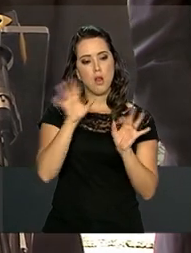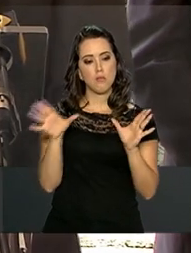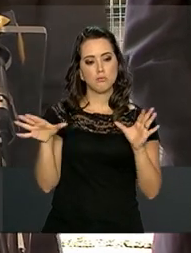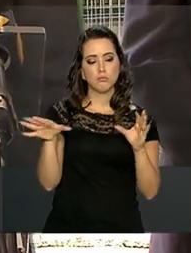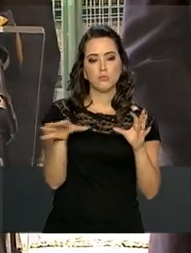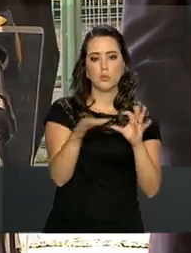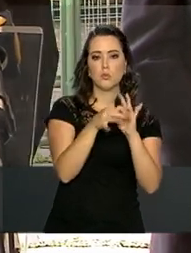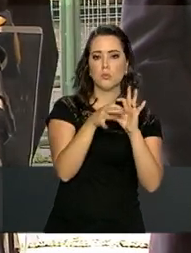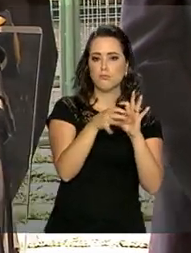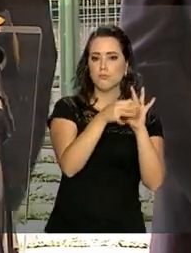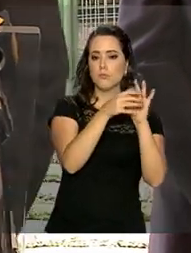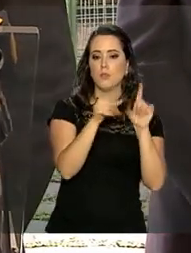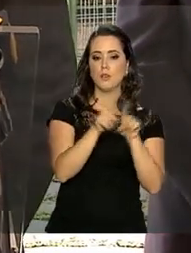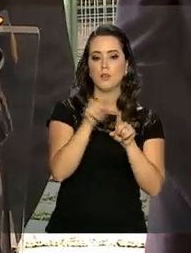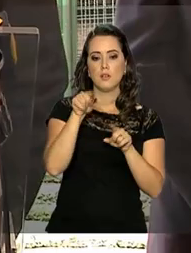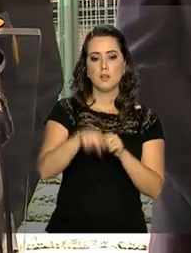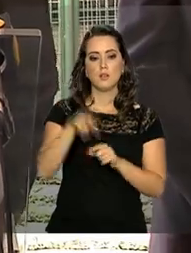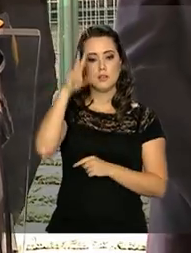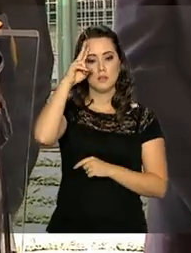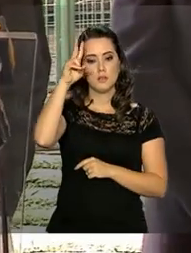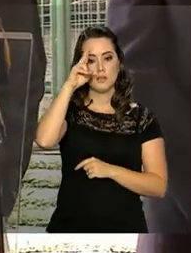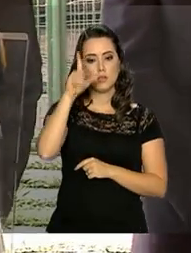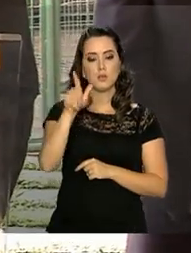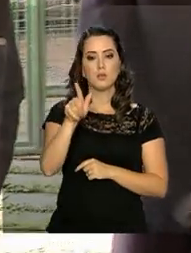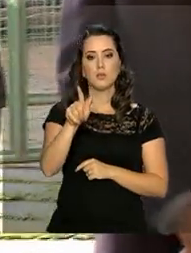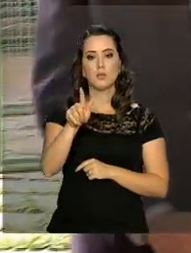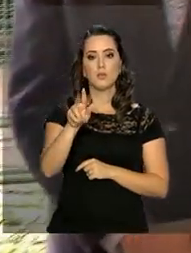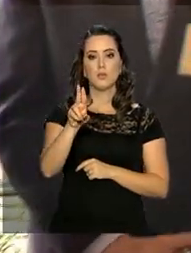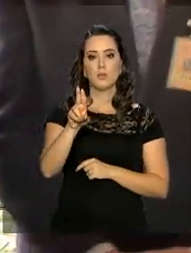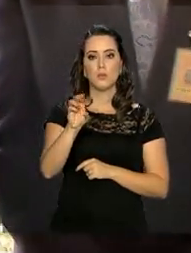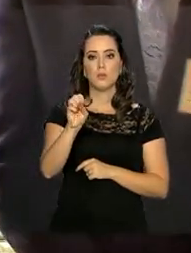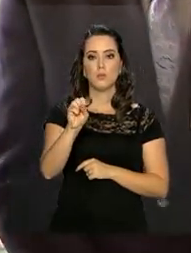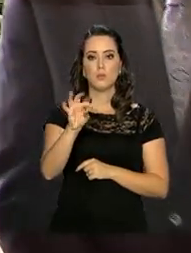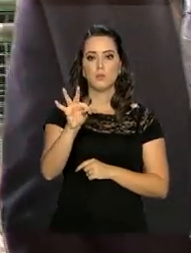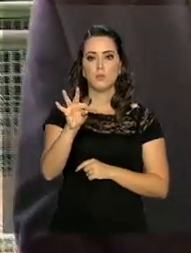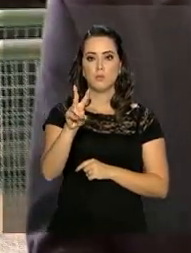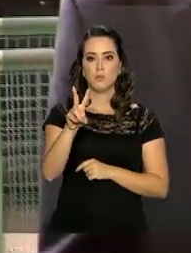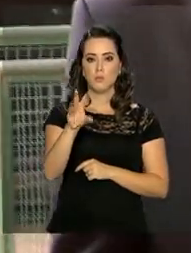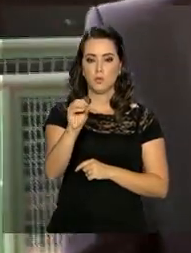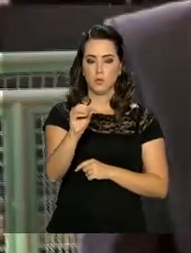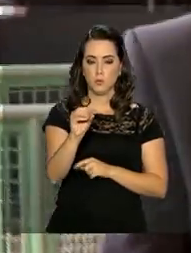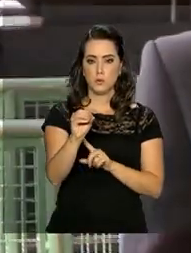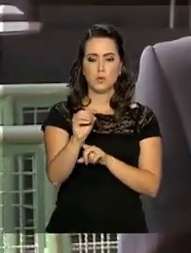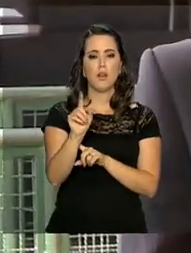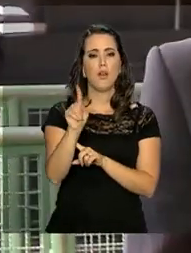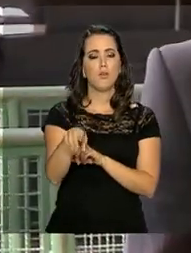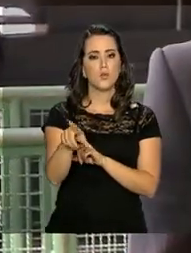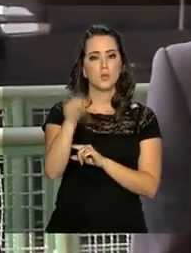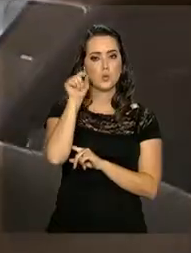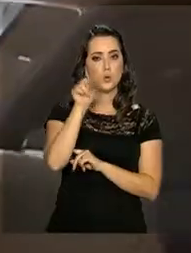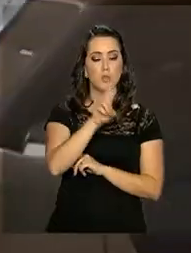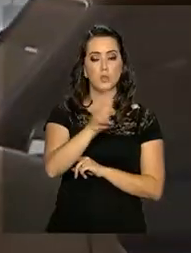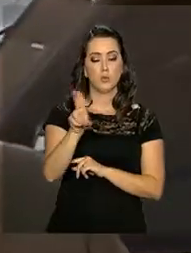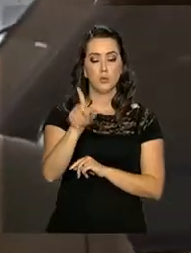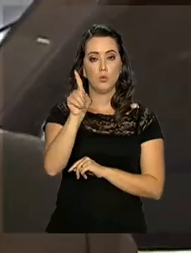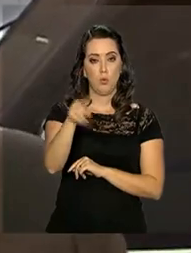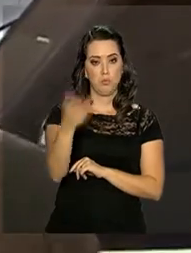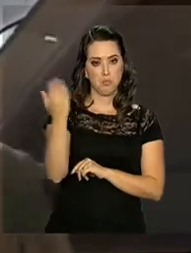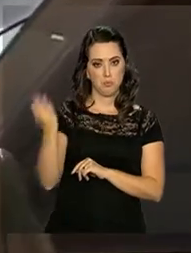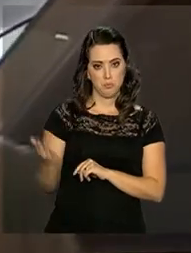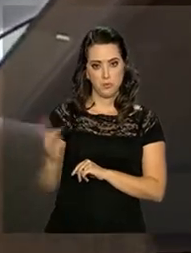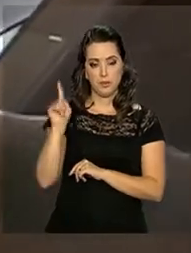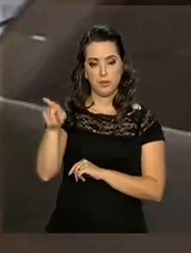quarta-feira, foi a vez de Gustavo Bebiano ser indicado como ministro-chefe da Secretaria-Geral da Presidência da República. Ele foi um